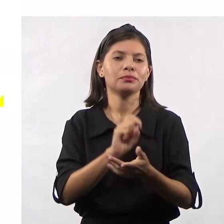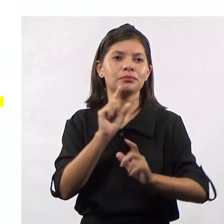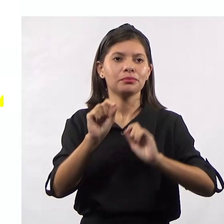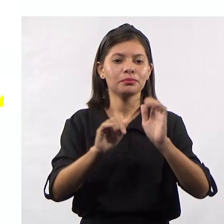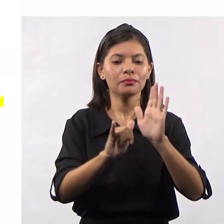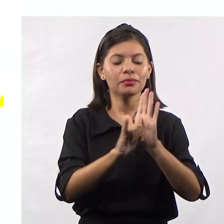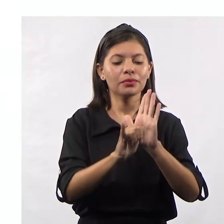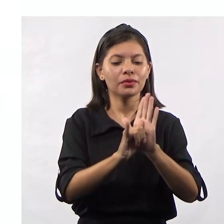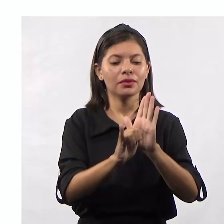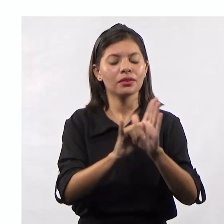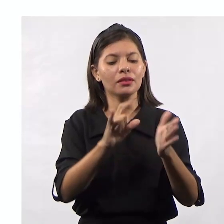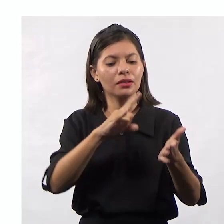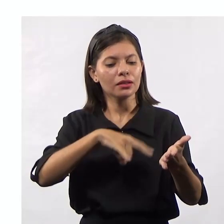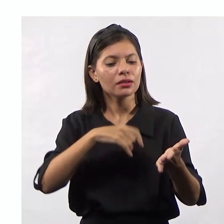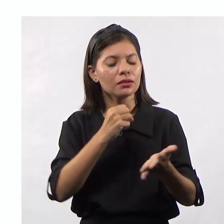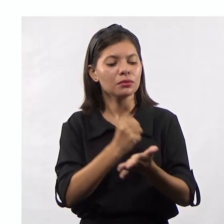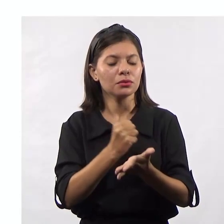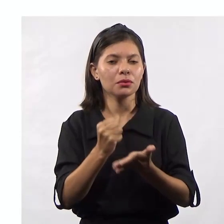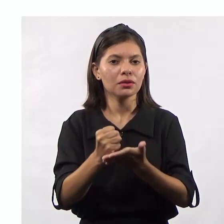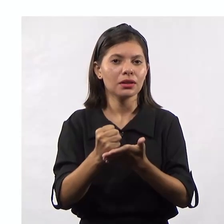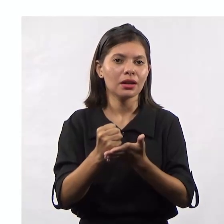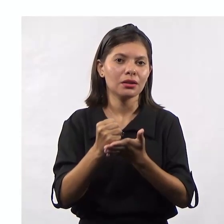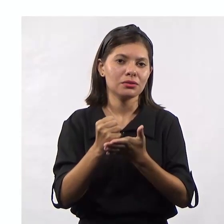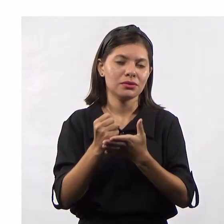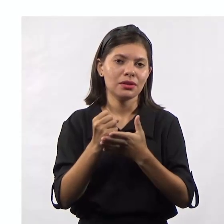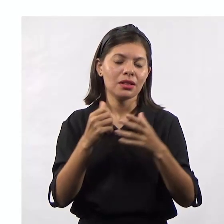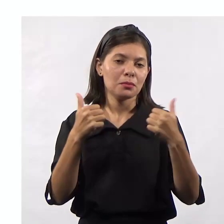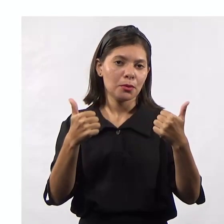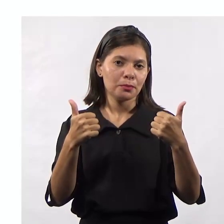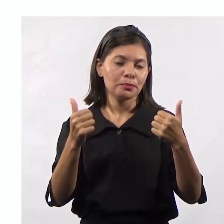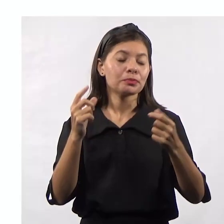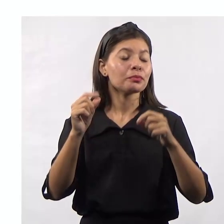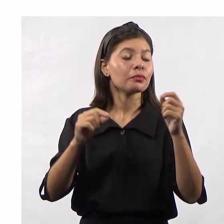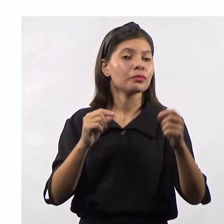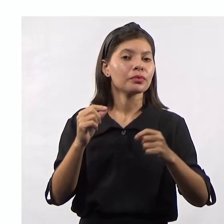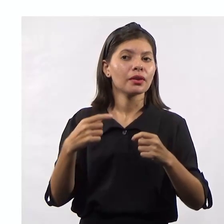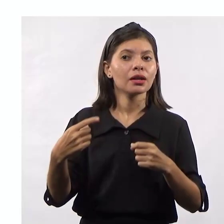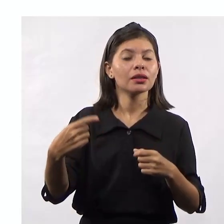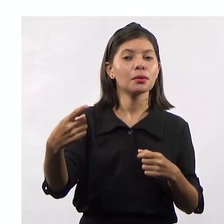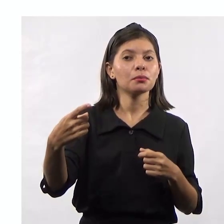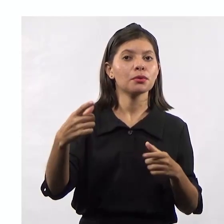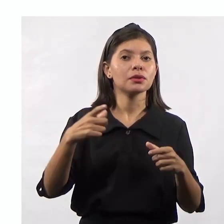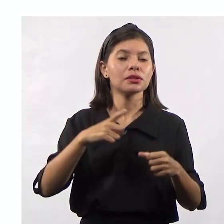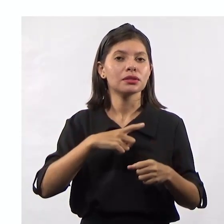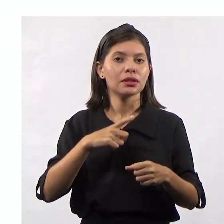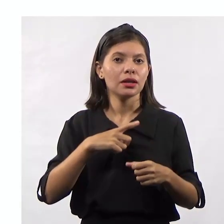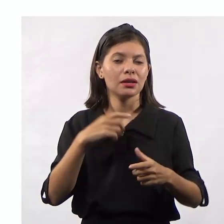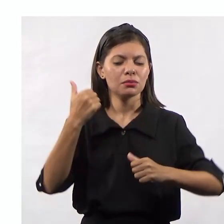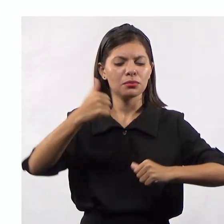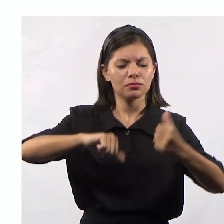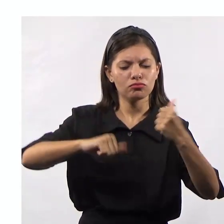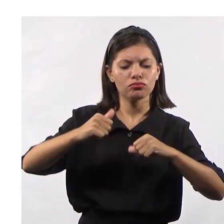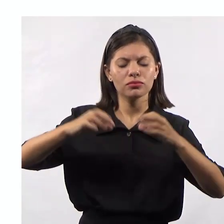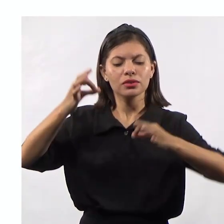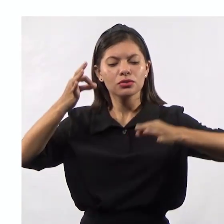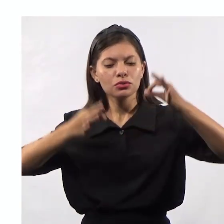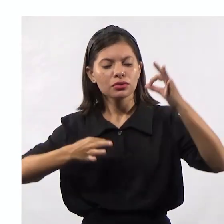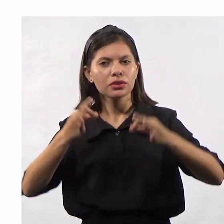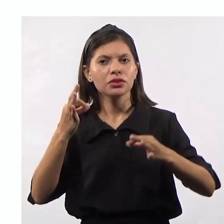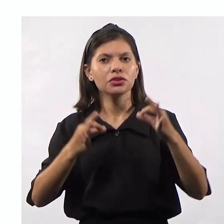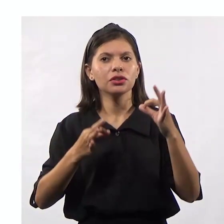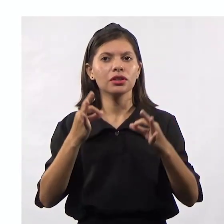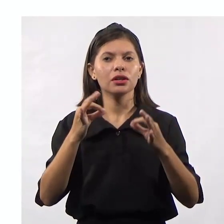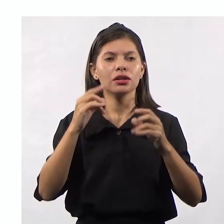edital, e dos contratos também, tá bom, gente? Depois a gente tem uma análise jurídica das minutas do